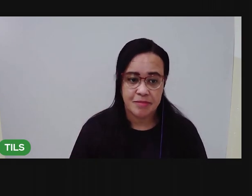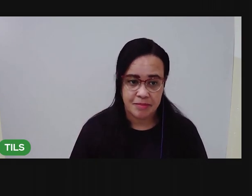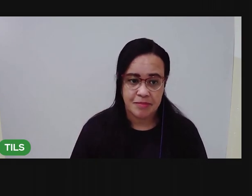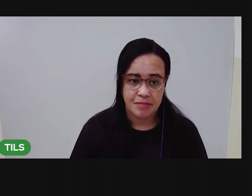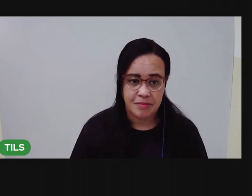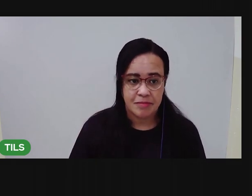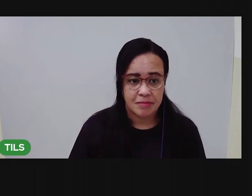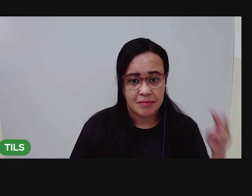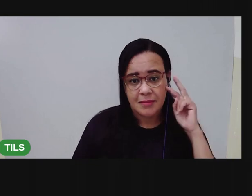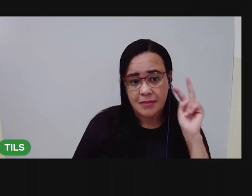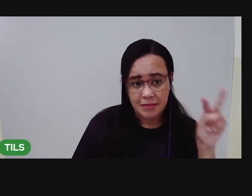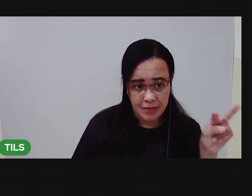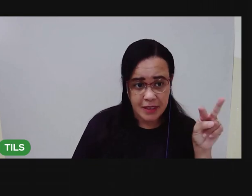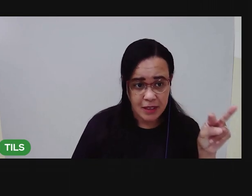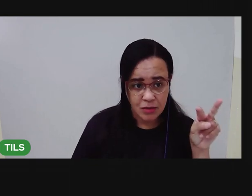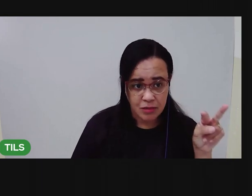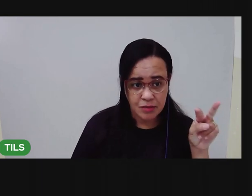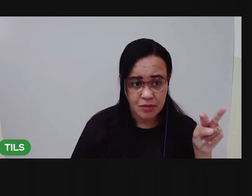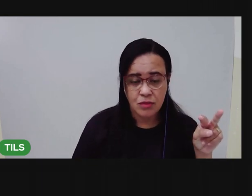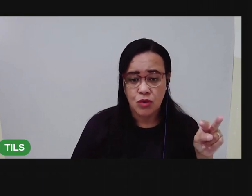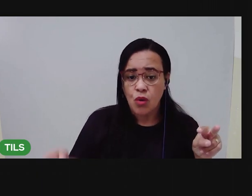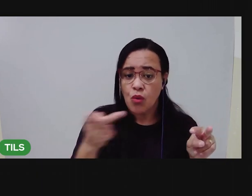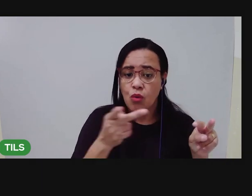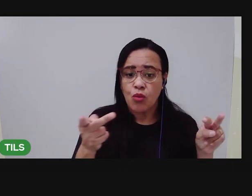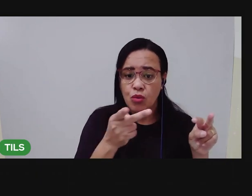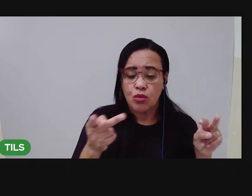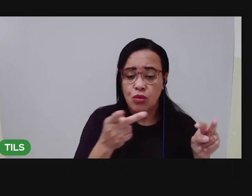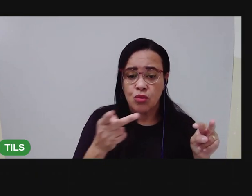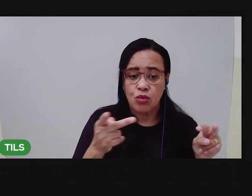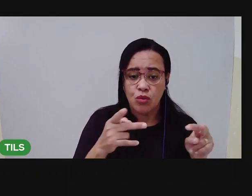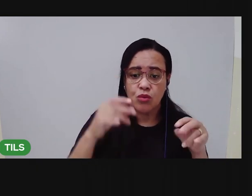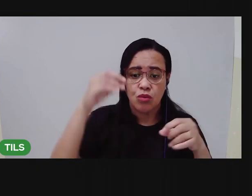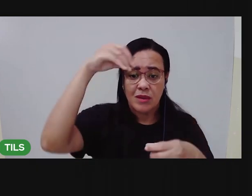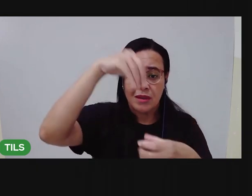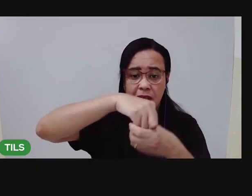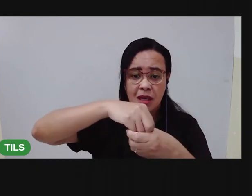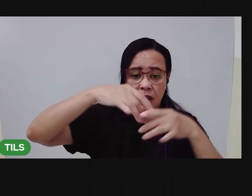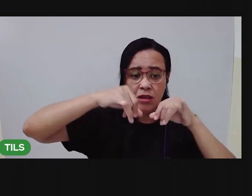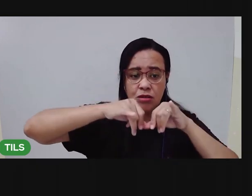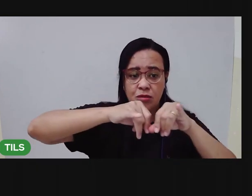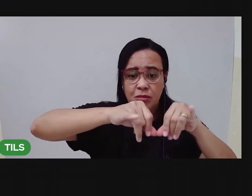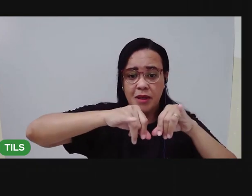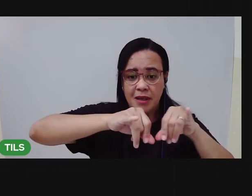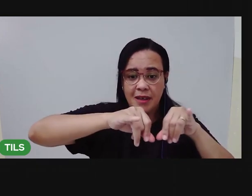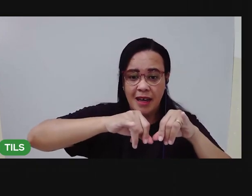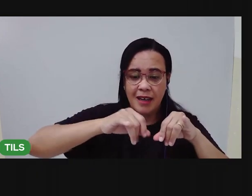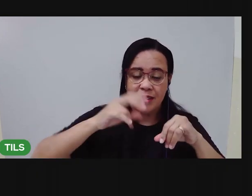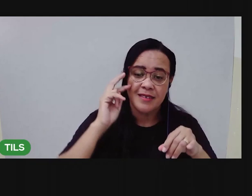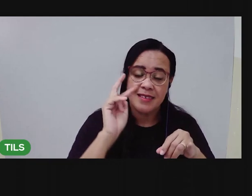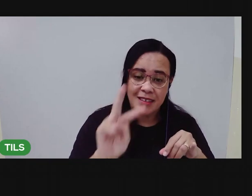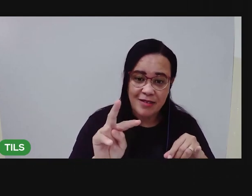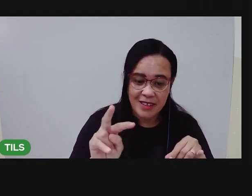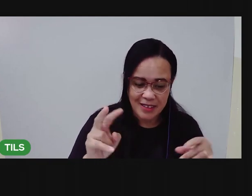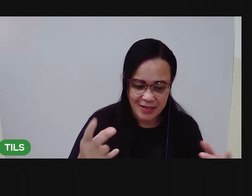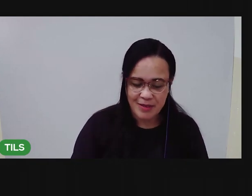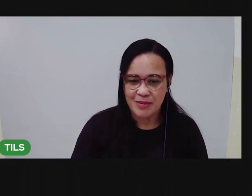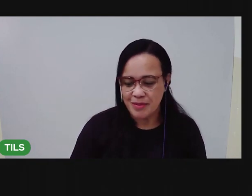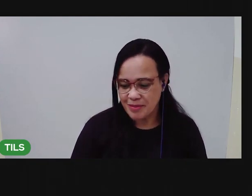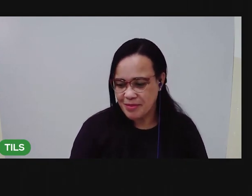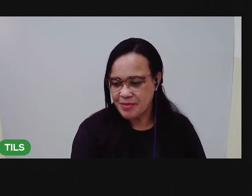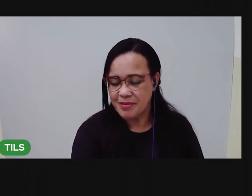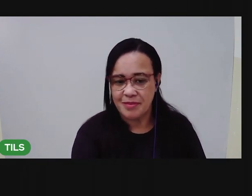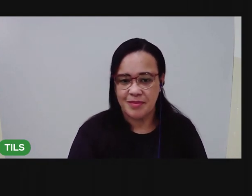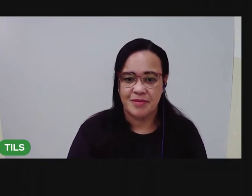E olha, eles estavam num supermercado. Olha os preços aqui atrás. Tá